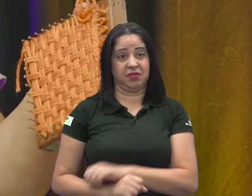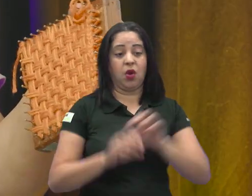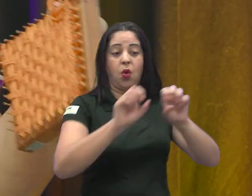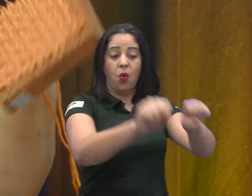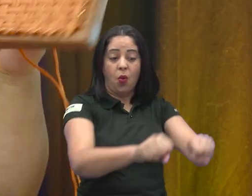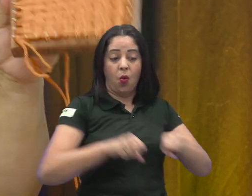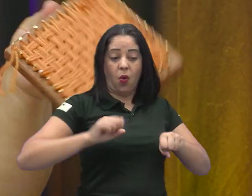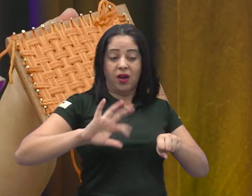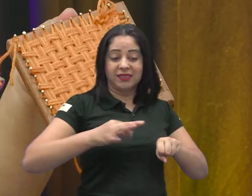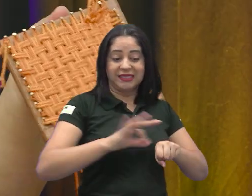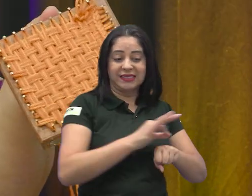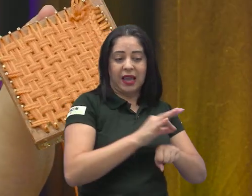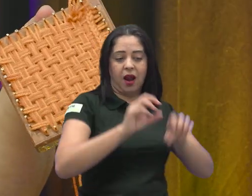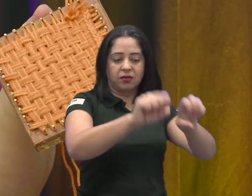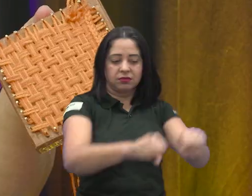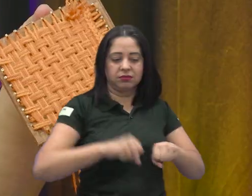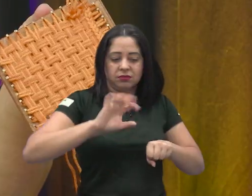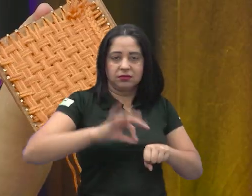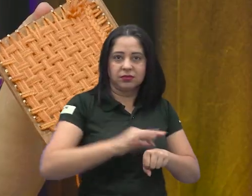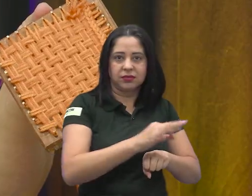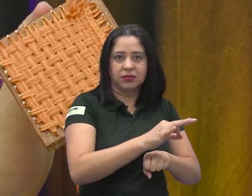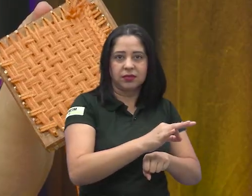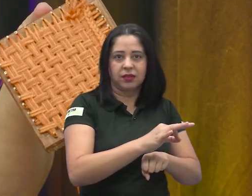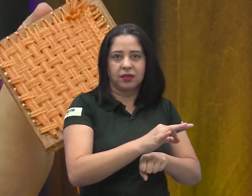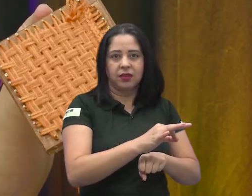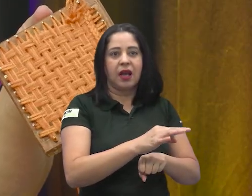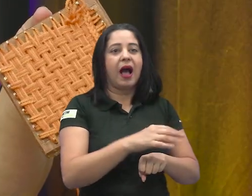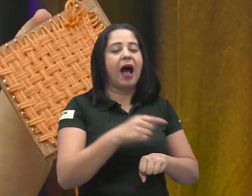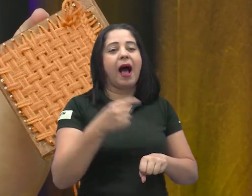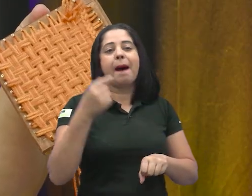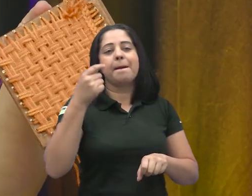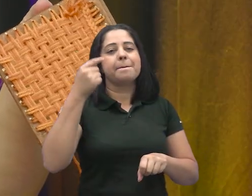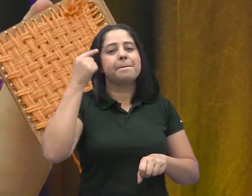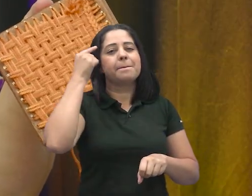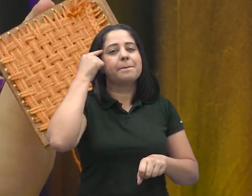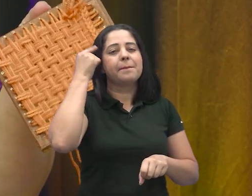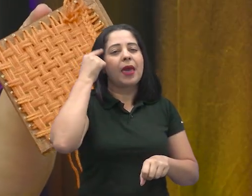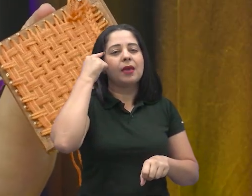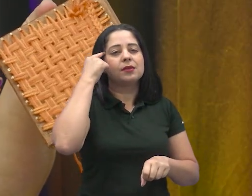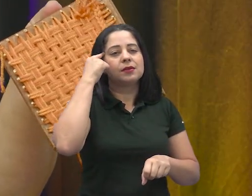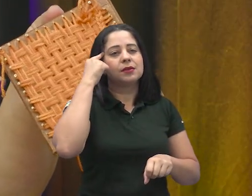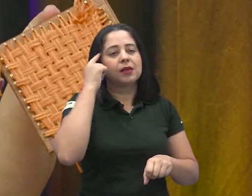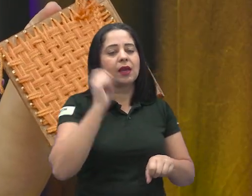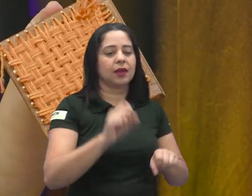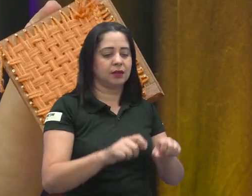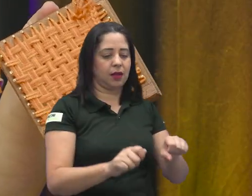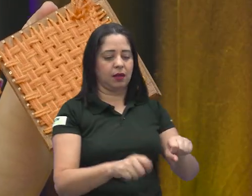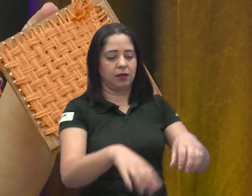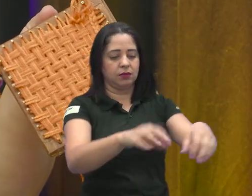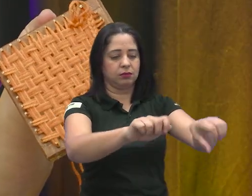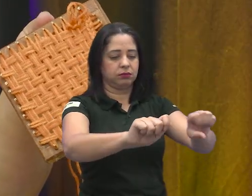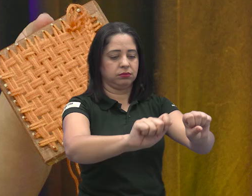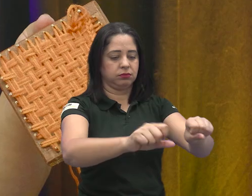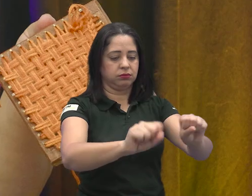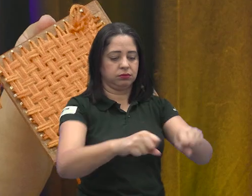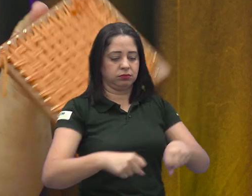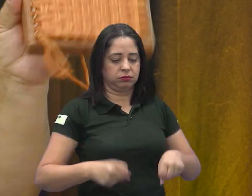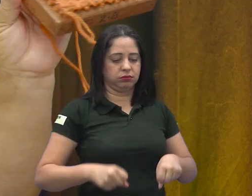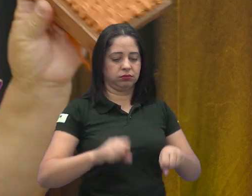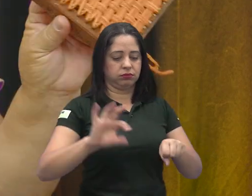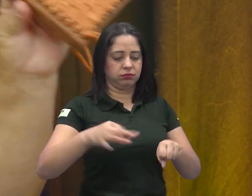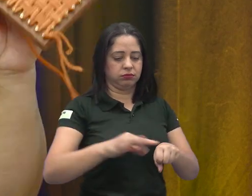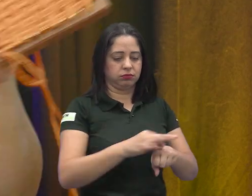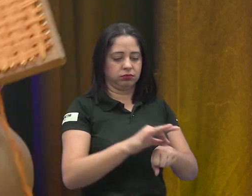tear, quando se fala em tear, já vai para um tear de pedal, a ideia da pessoa, né? Um tear de pente